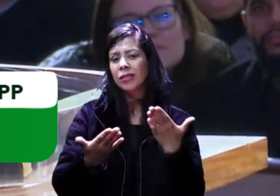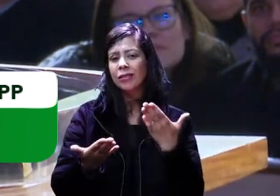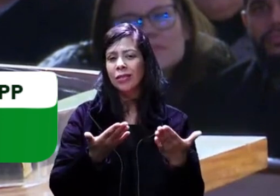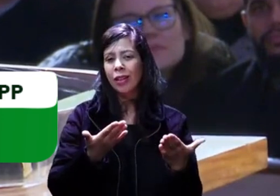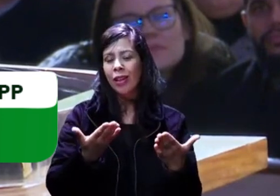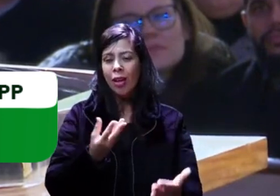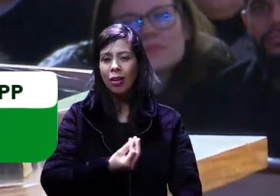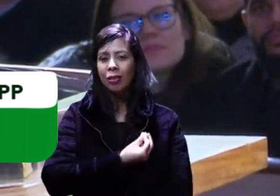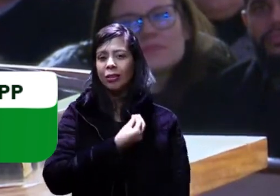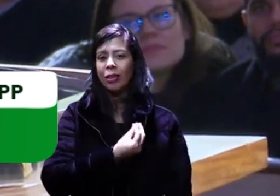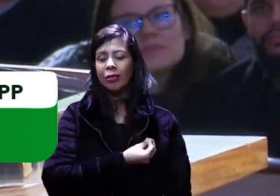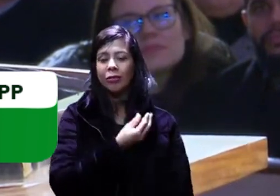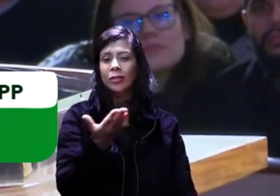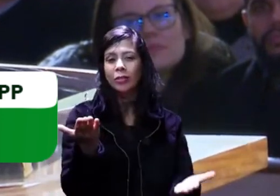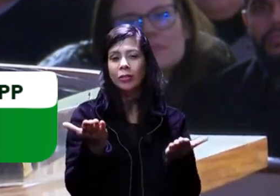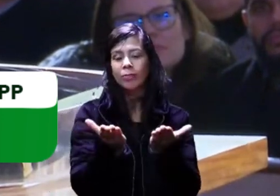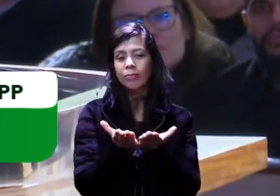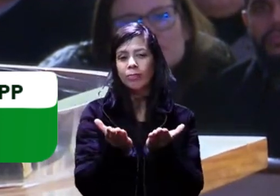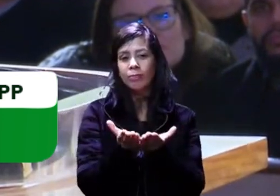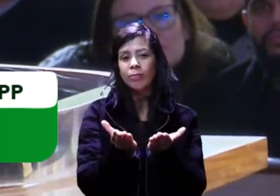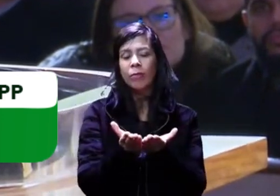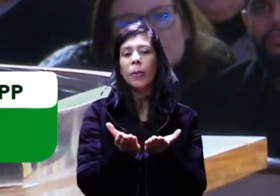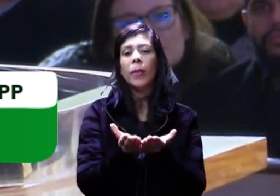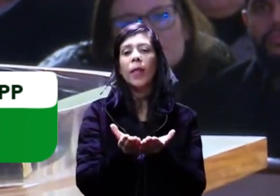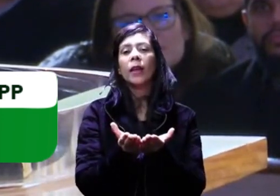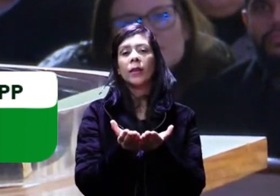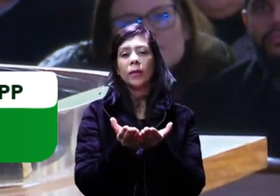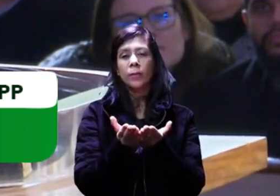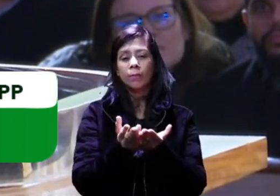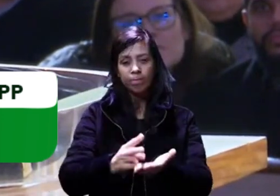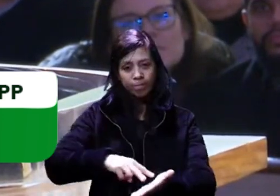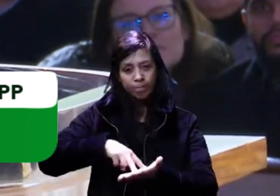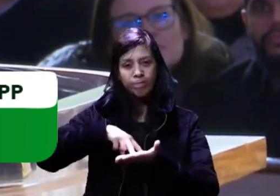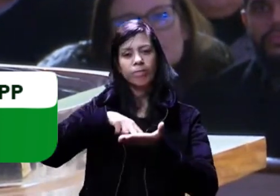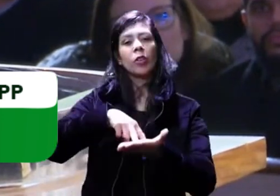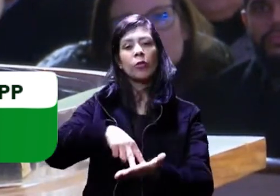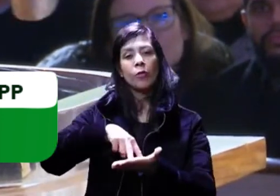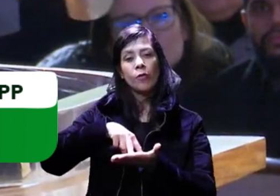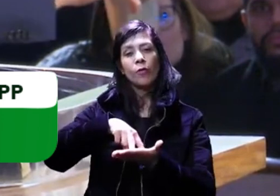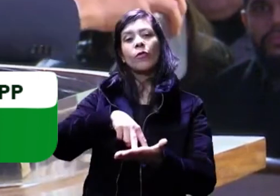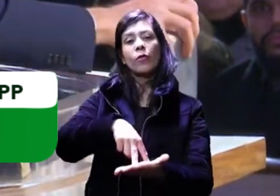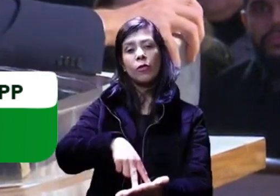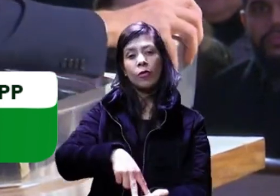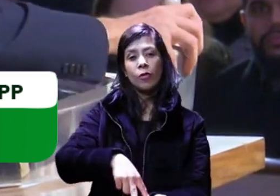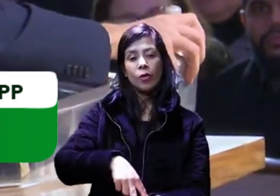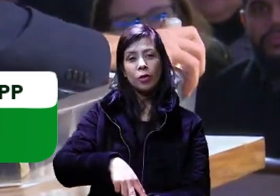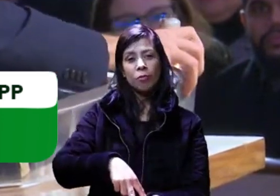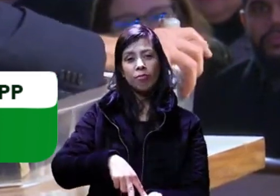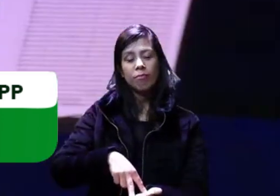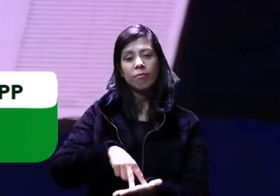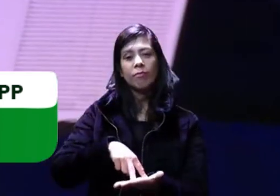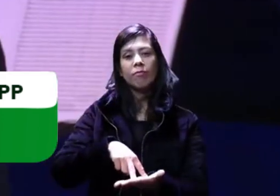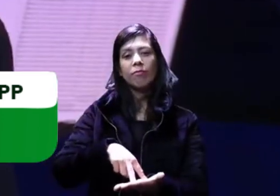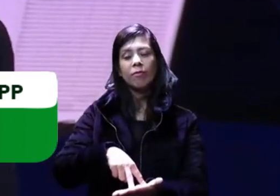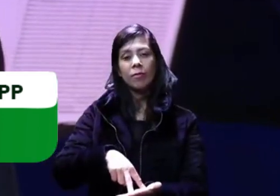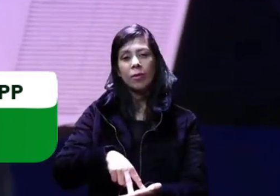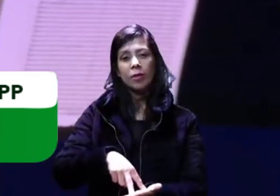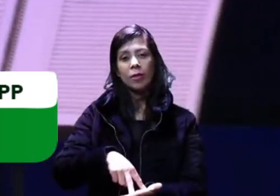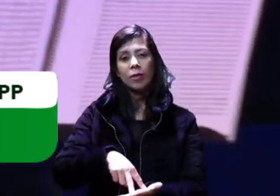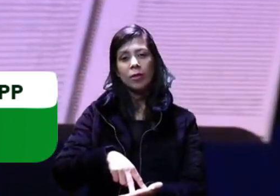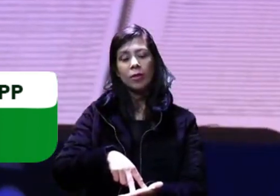muito frágeis, quebram no primeiro impacto. O amor faz com que você